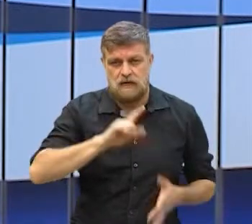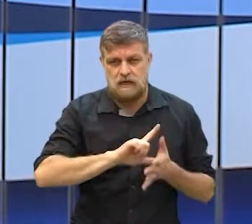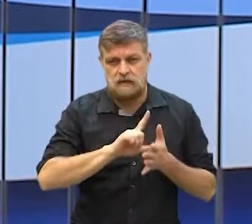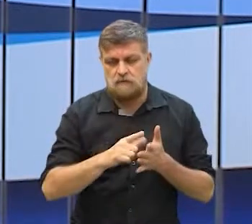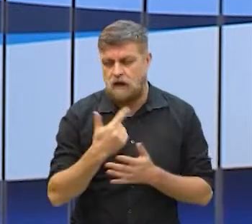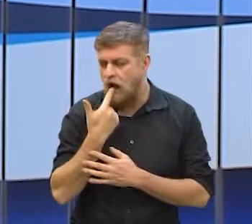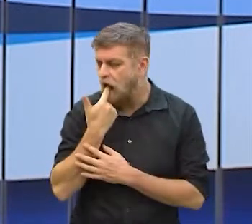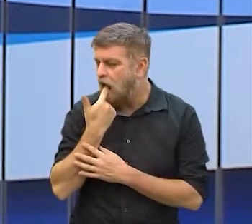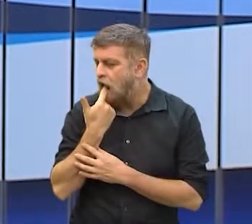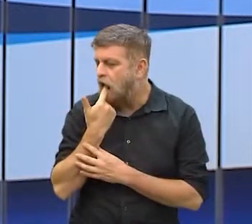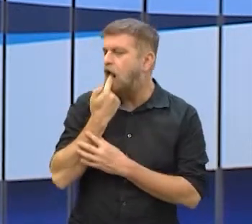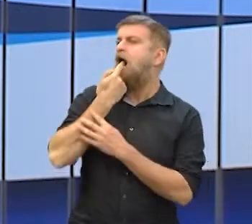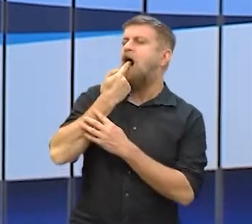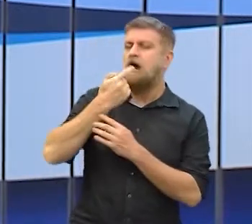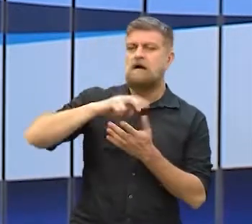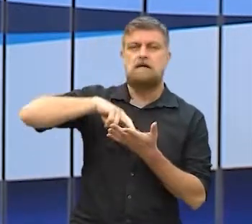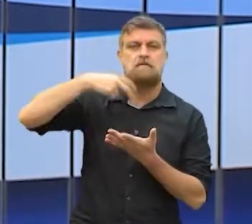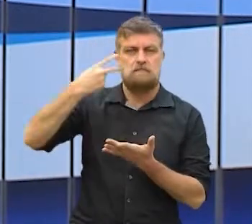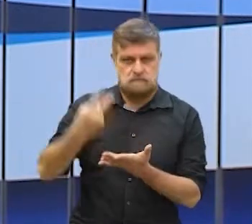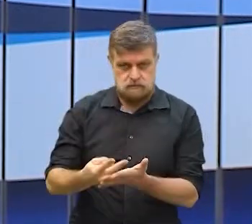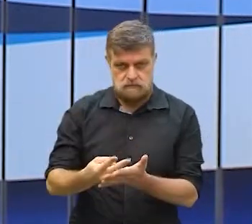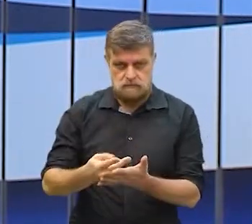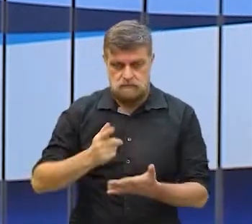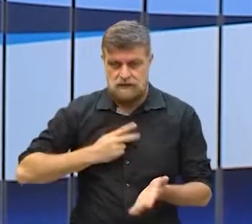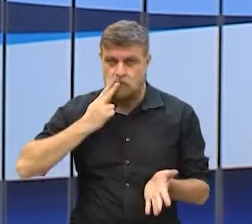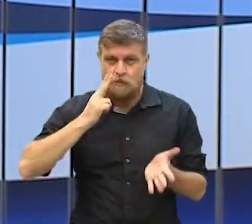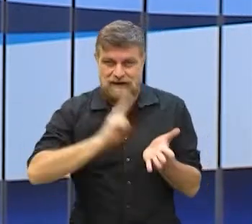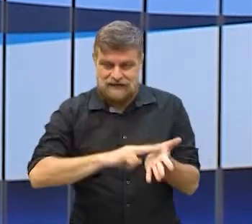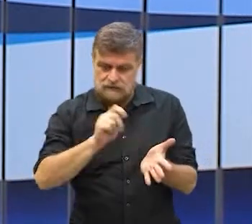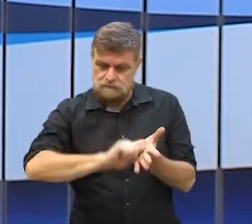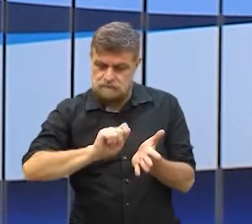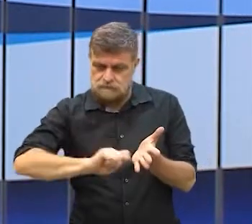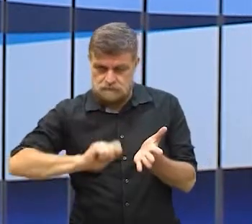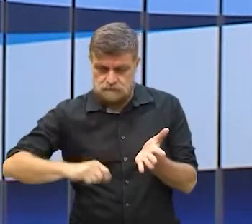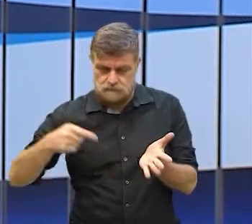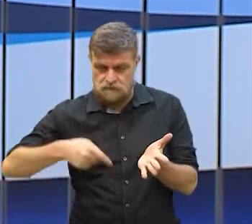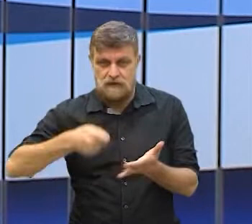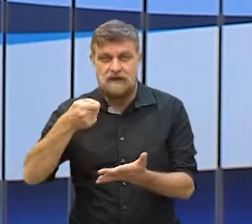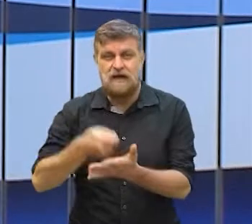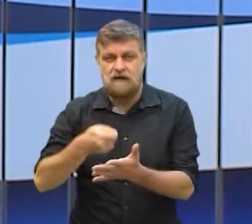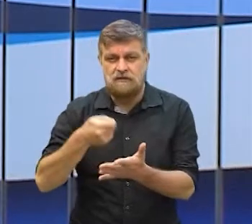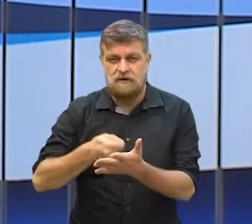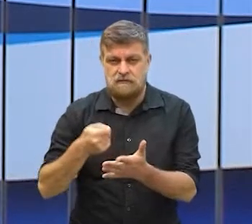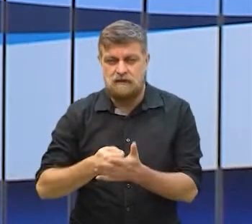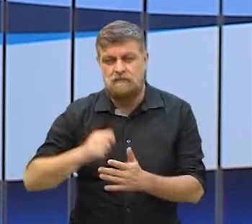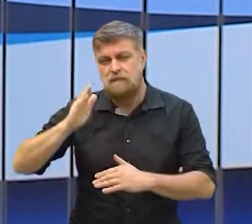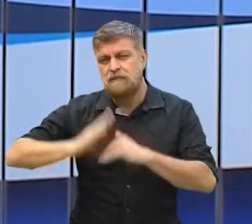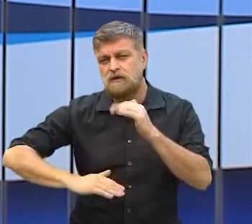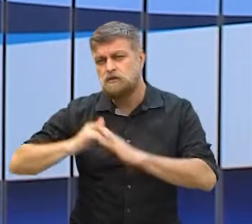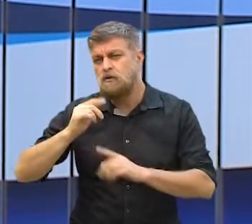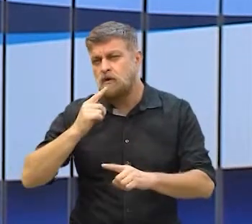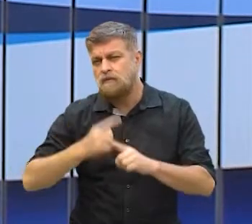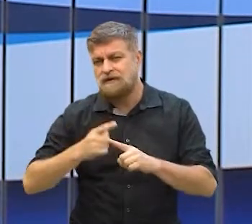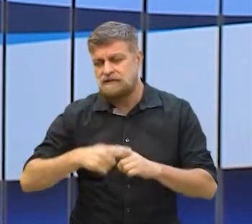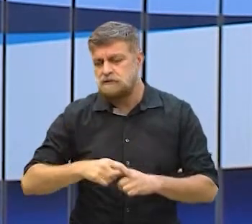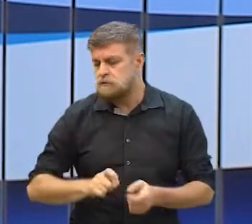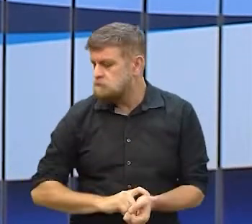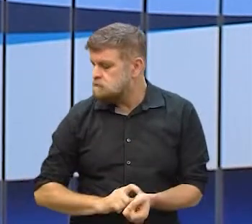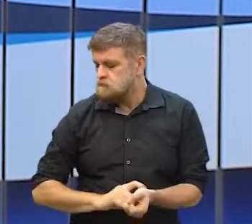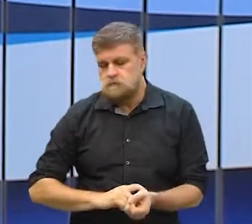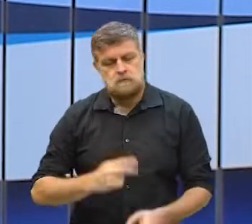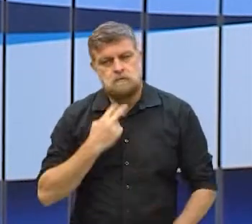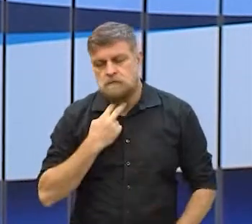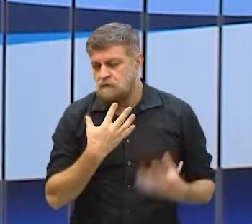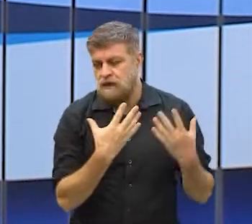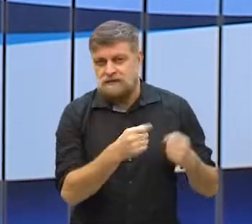em seguida, suicidou-se. O rapaz deixou uma carta na qual afirmava que havia feito aquilo porque não